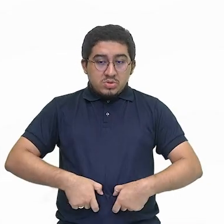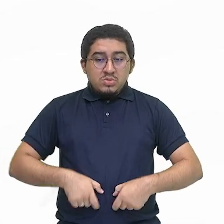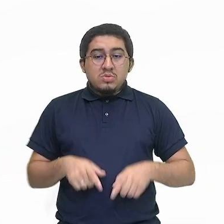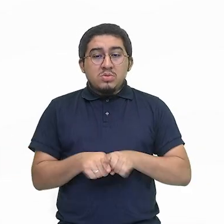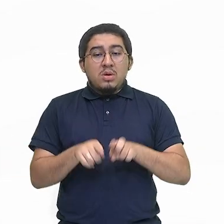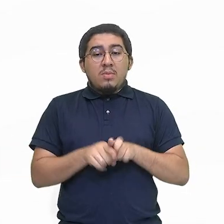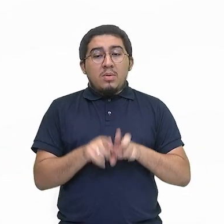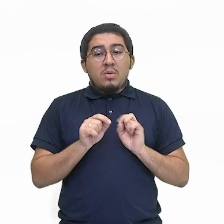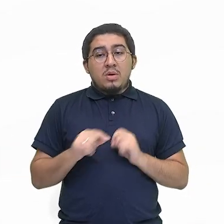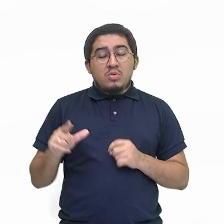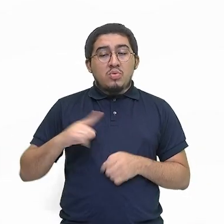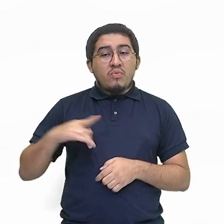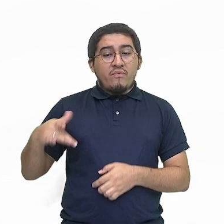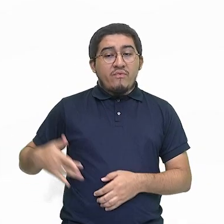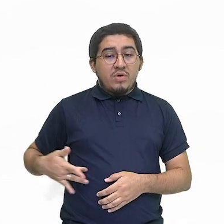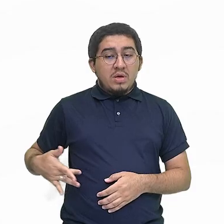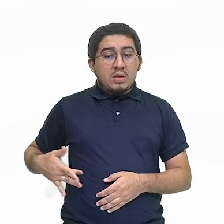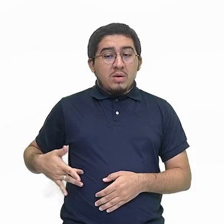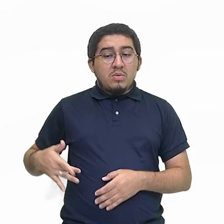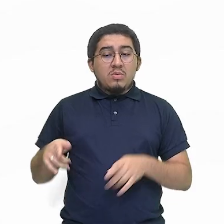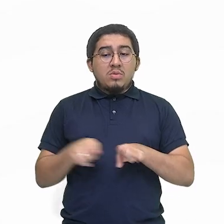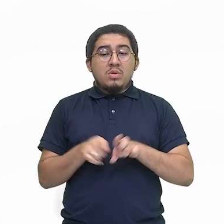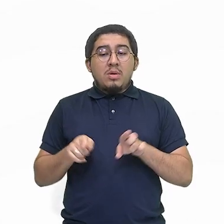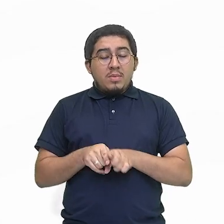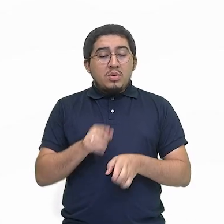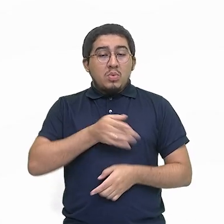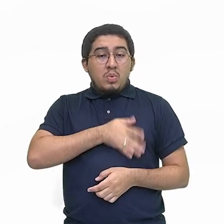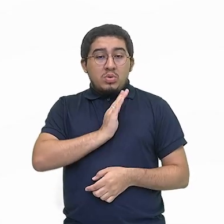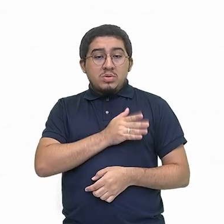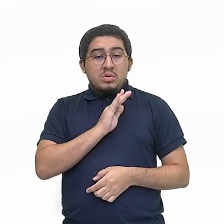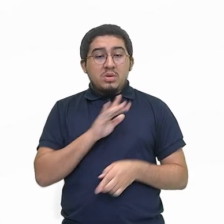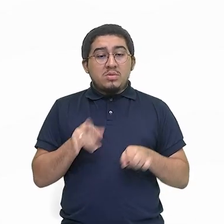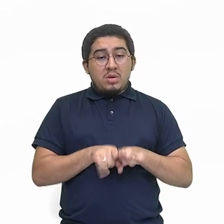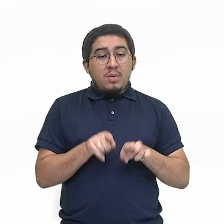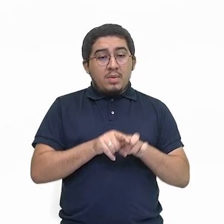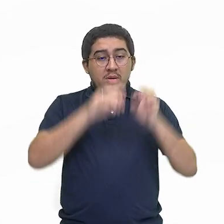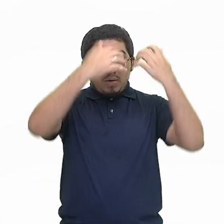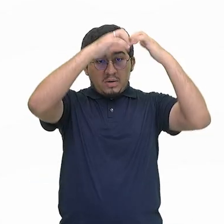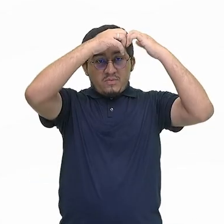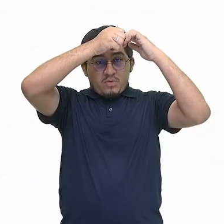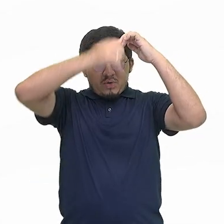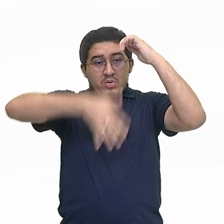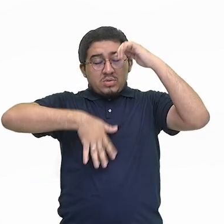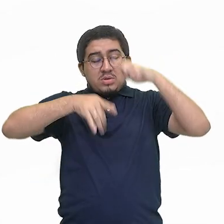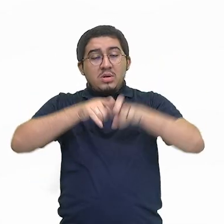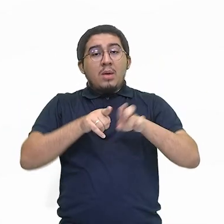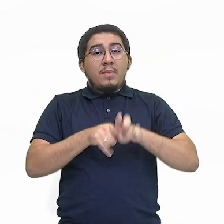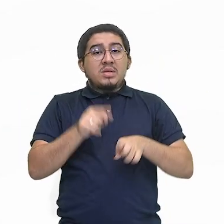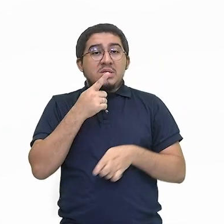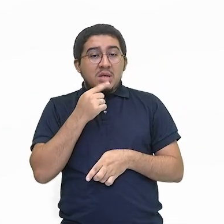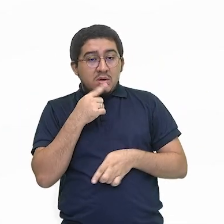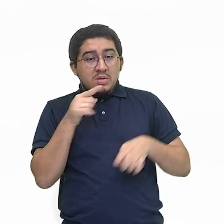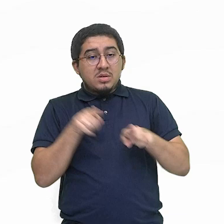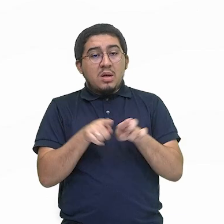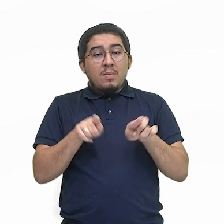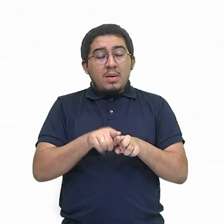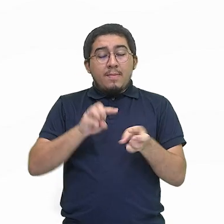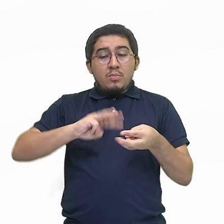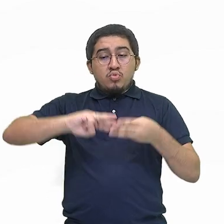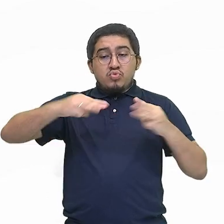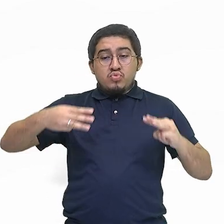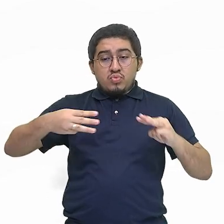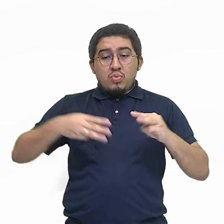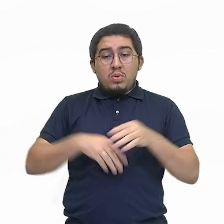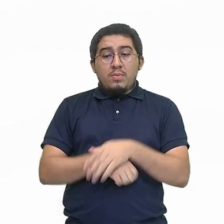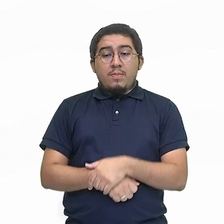como células do fígado, célula cardíaca, célula nervosa, célula sanguínea e célula muscular.